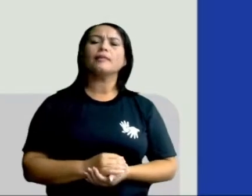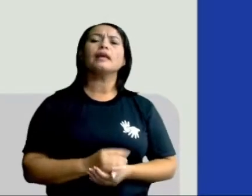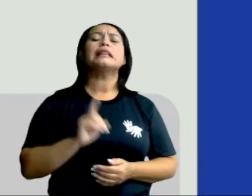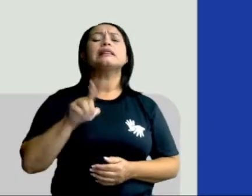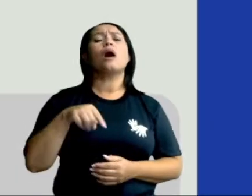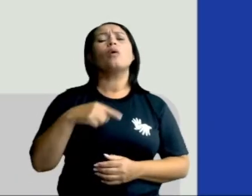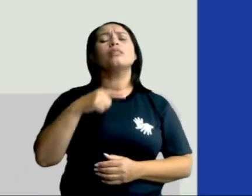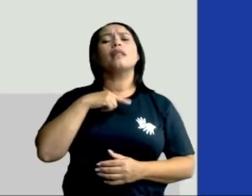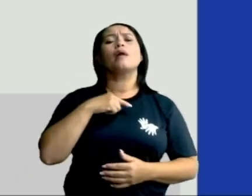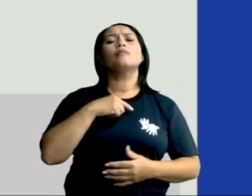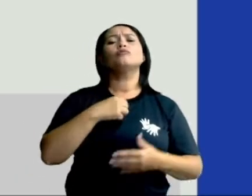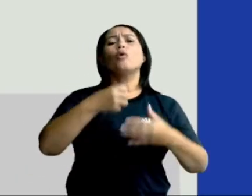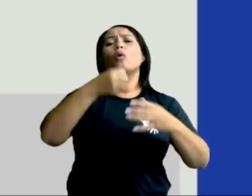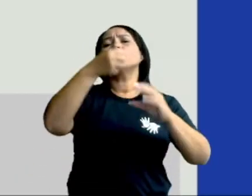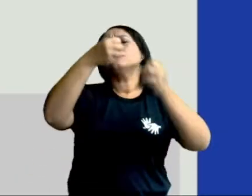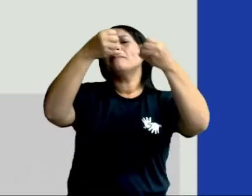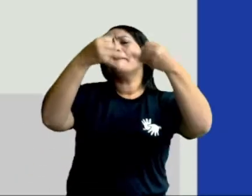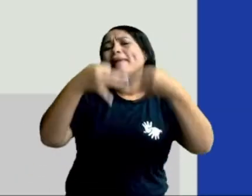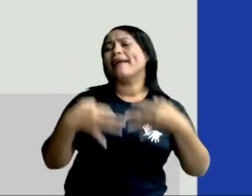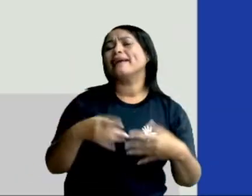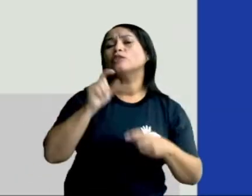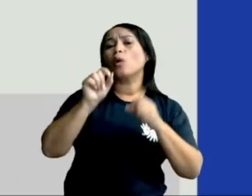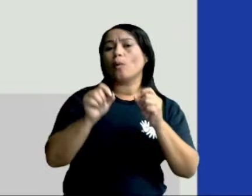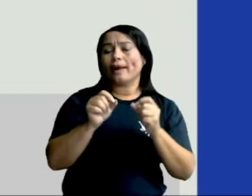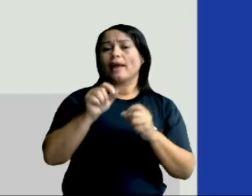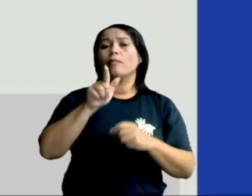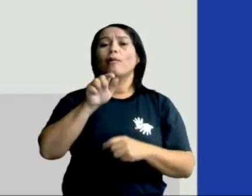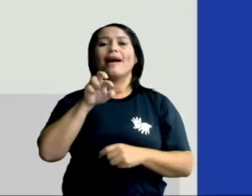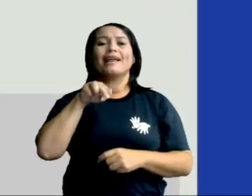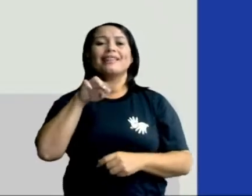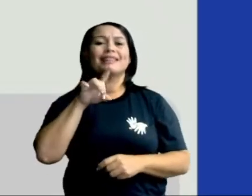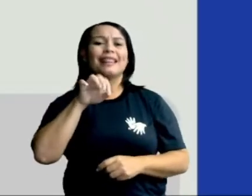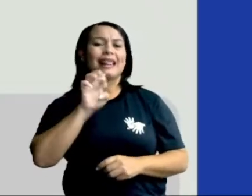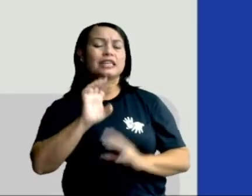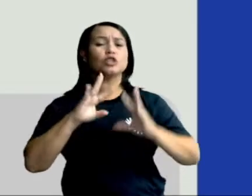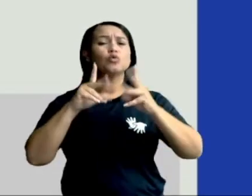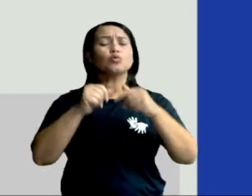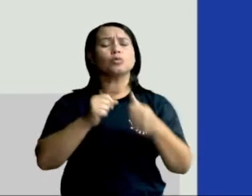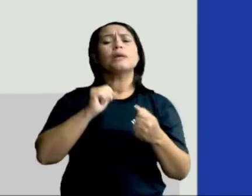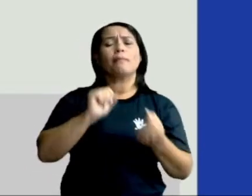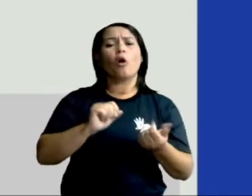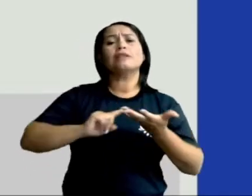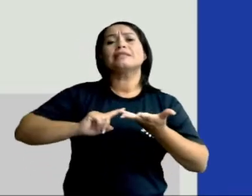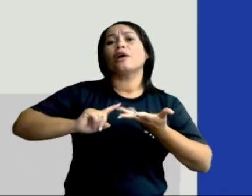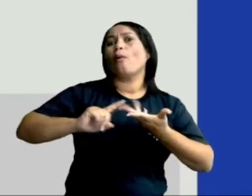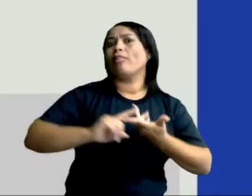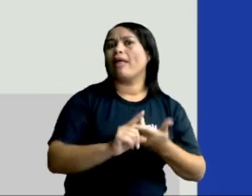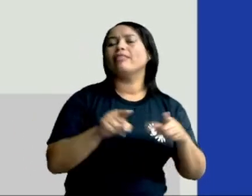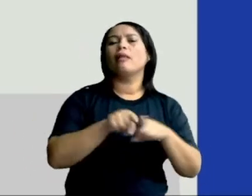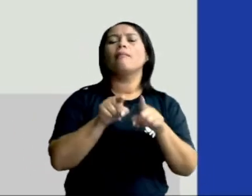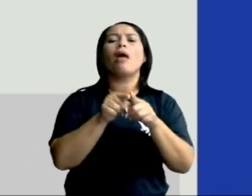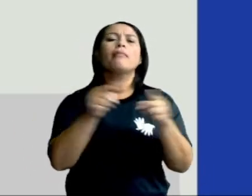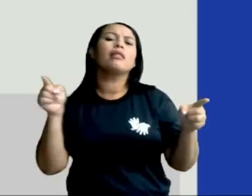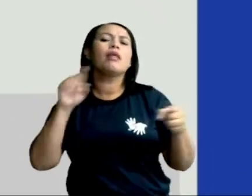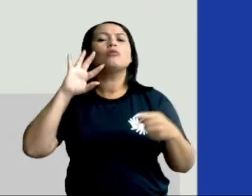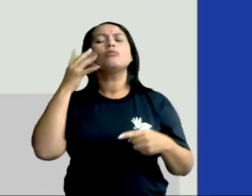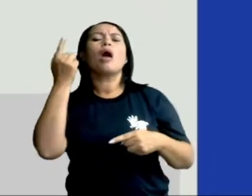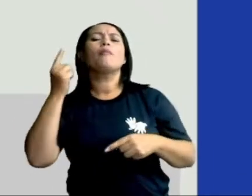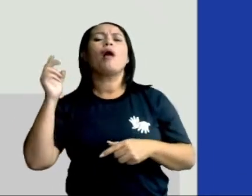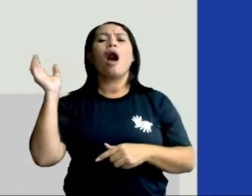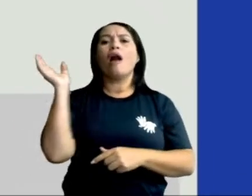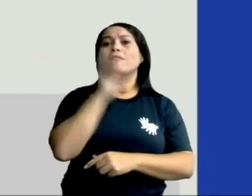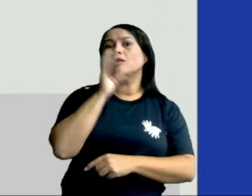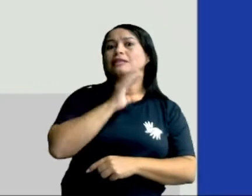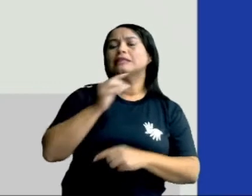Definimos por grandeza tudo aquilo que pode ser contado e medido, como o tempo, a